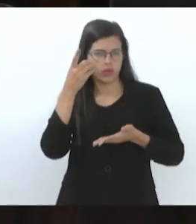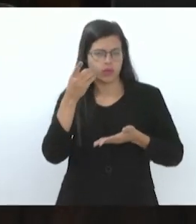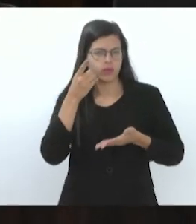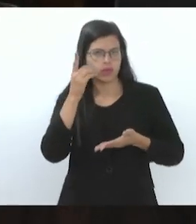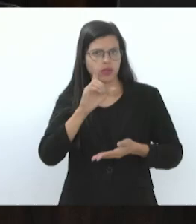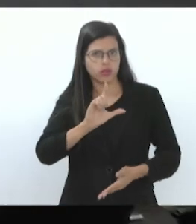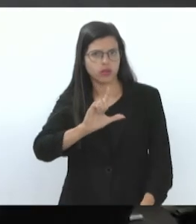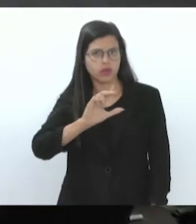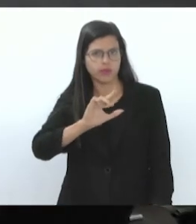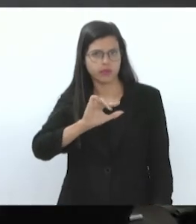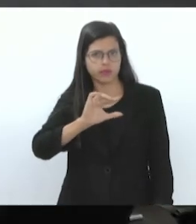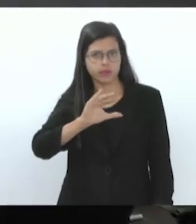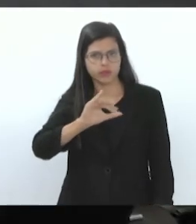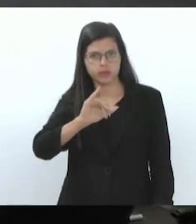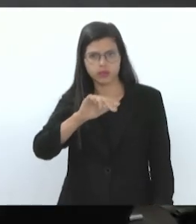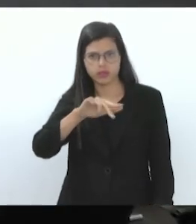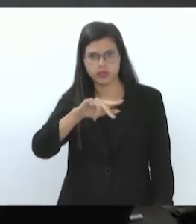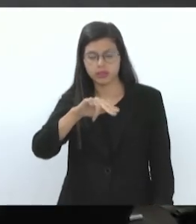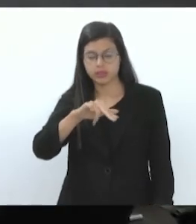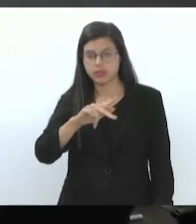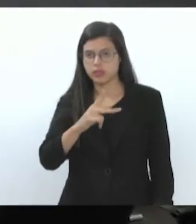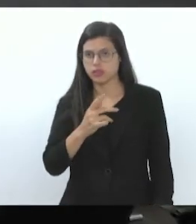presidente.